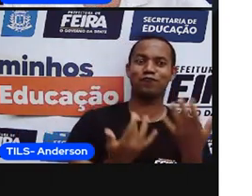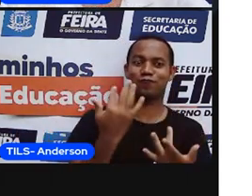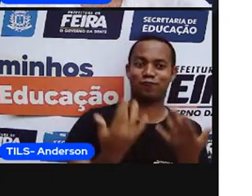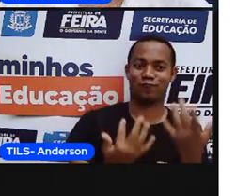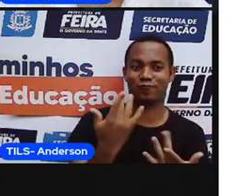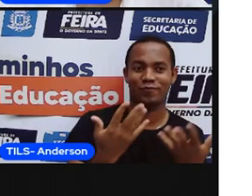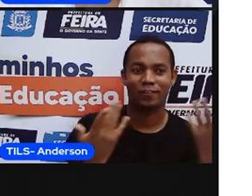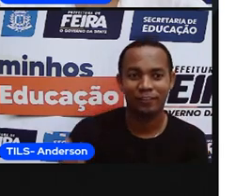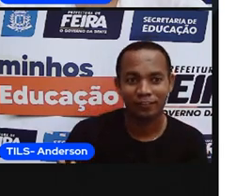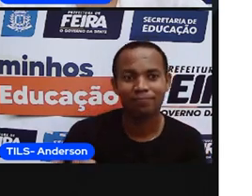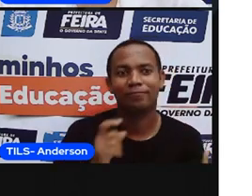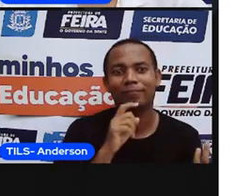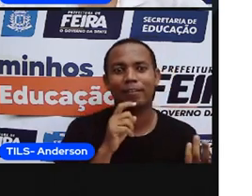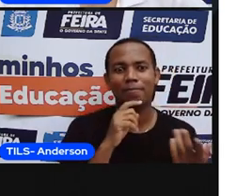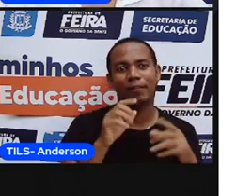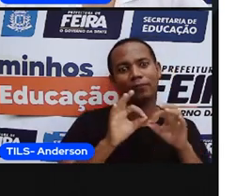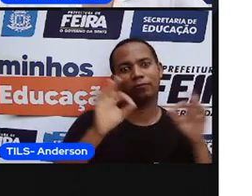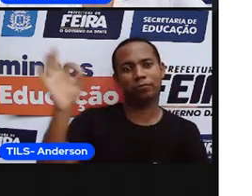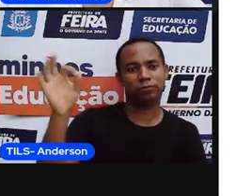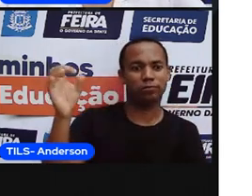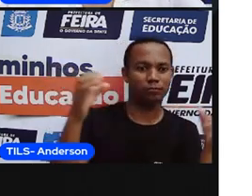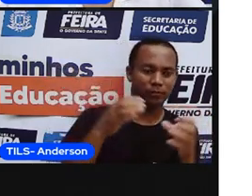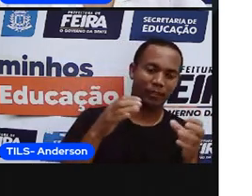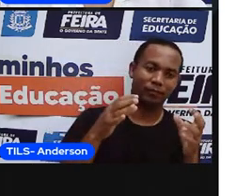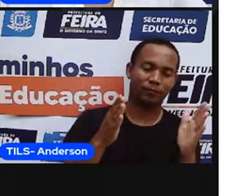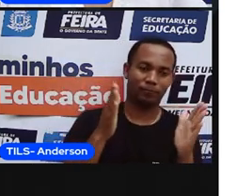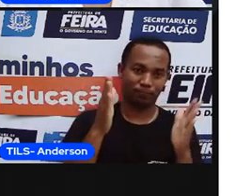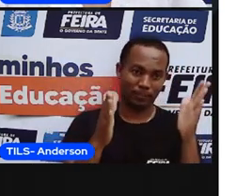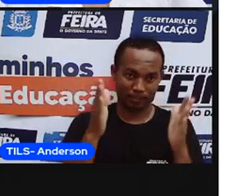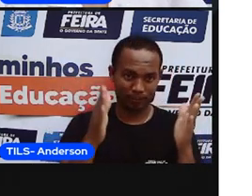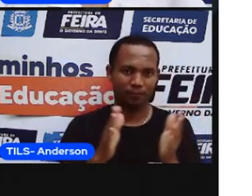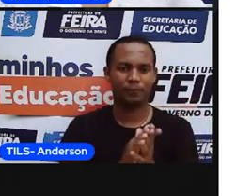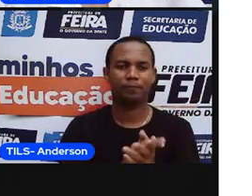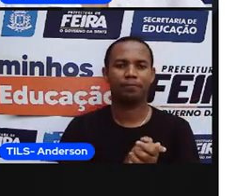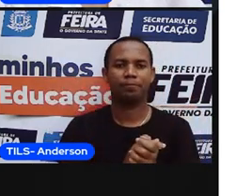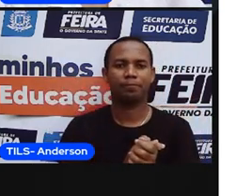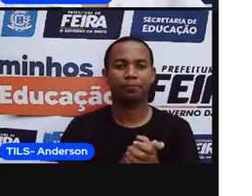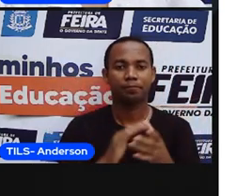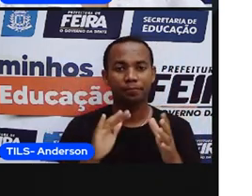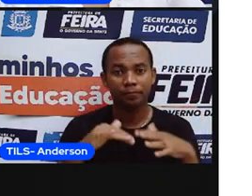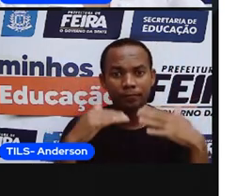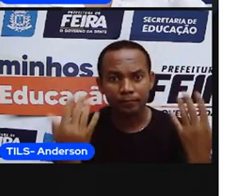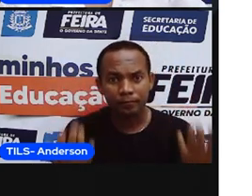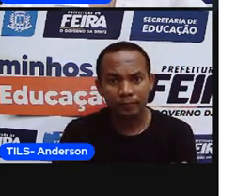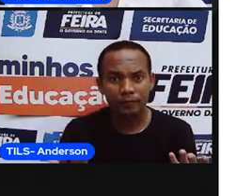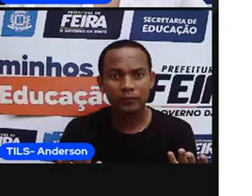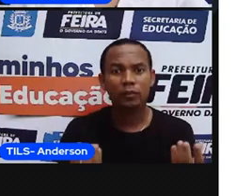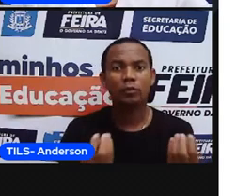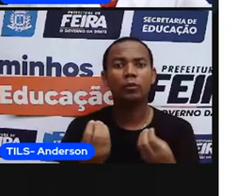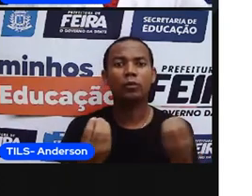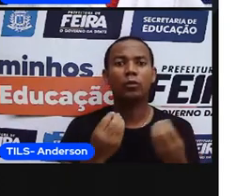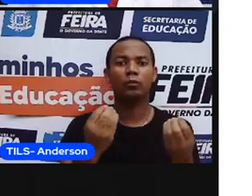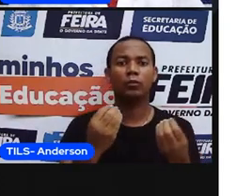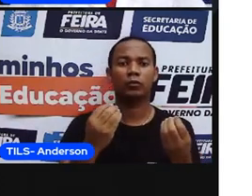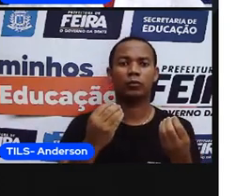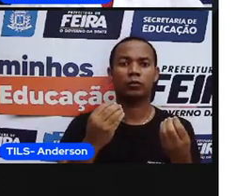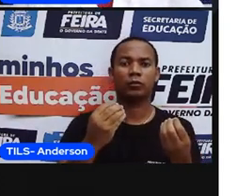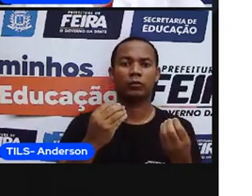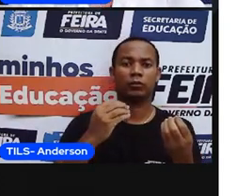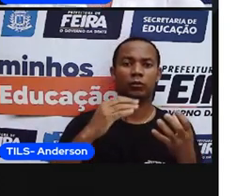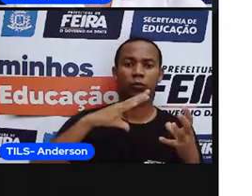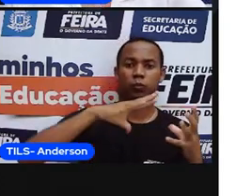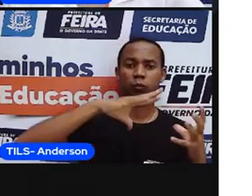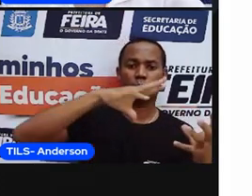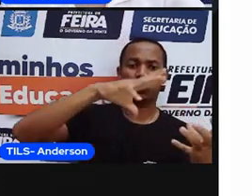o frio, né? Bom, fazem parte do sistema solar, para falar aqui sobre